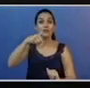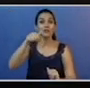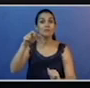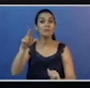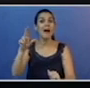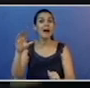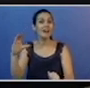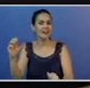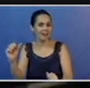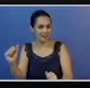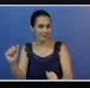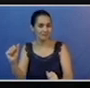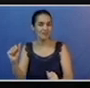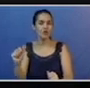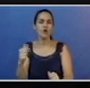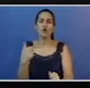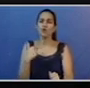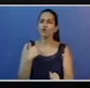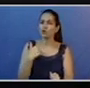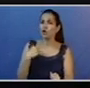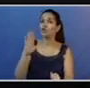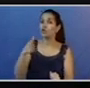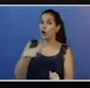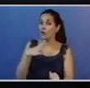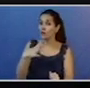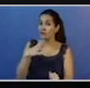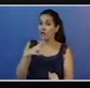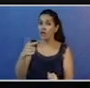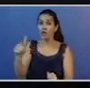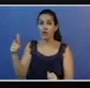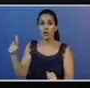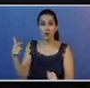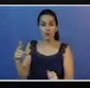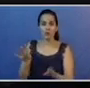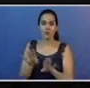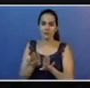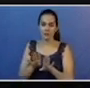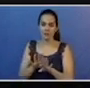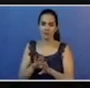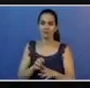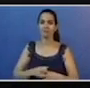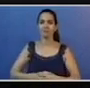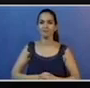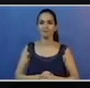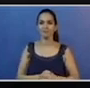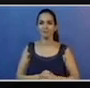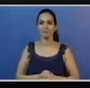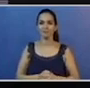nós já conhecemos e alguns que nós jamais imaginaríamos que fossem esportes considerados de marca.